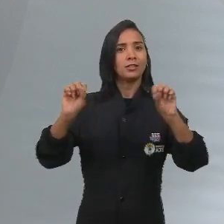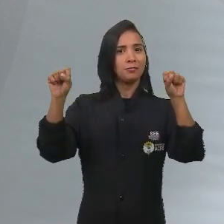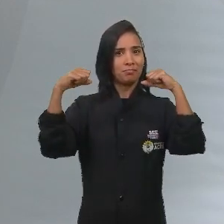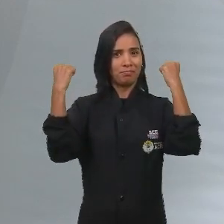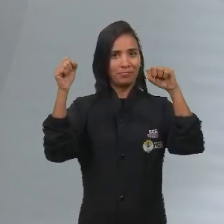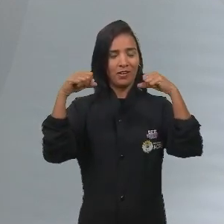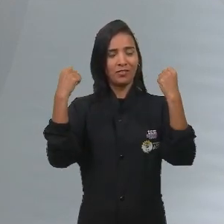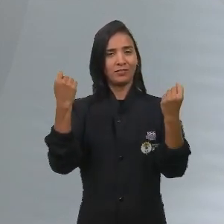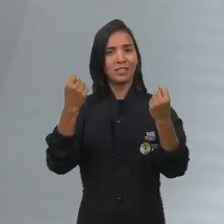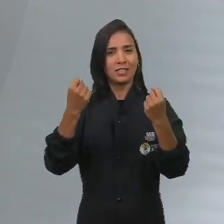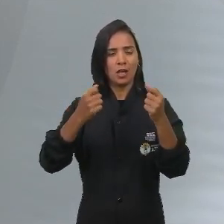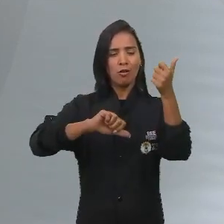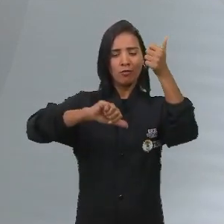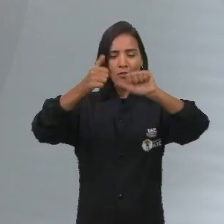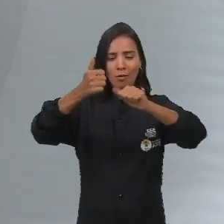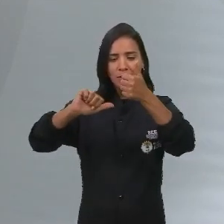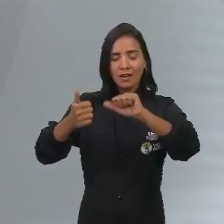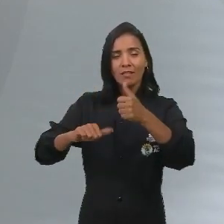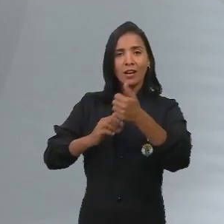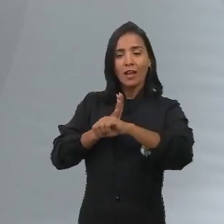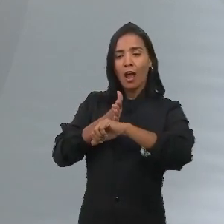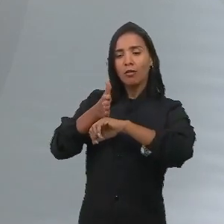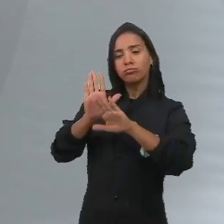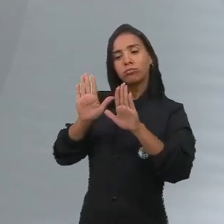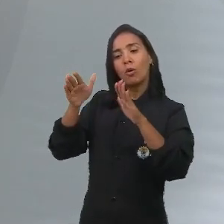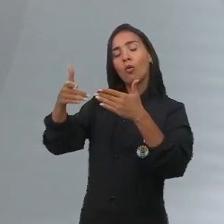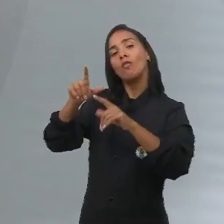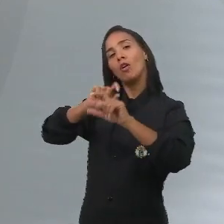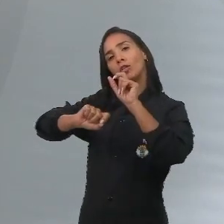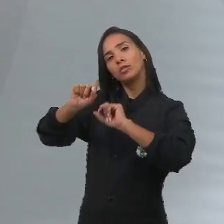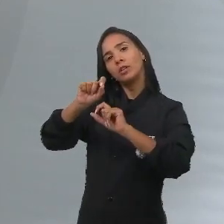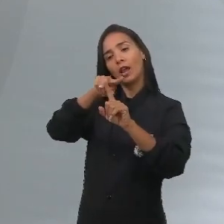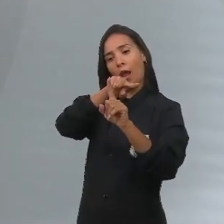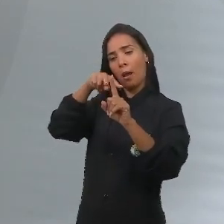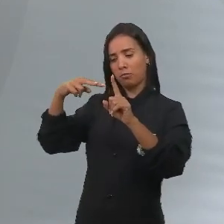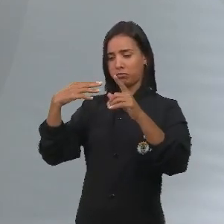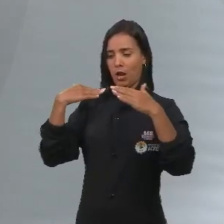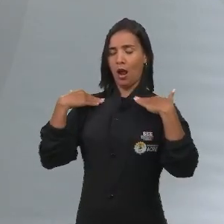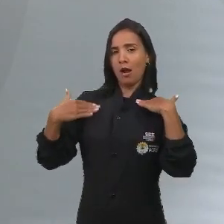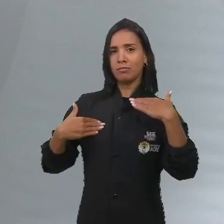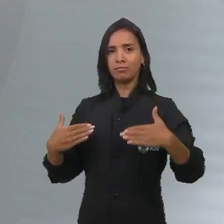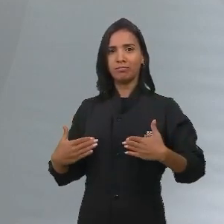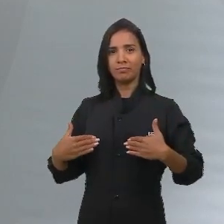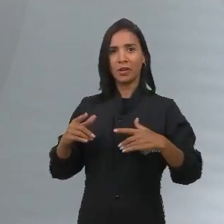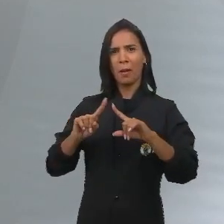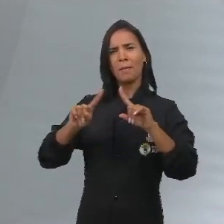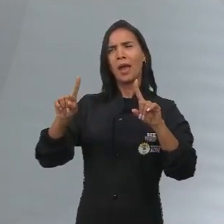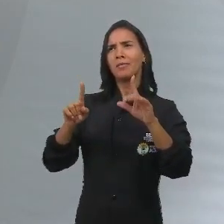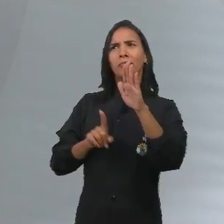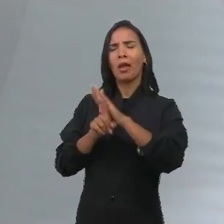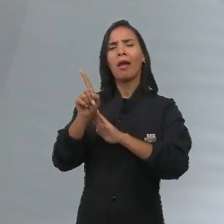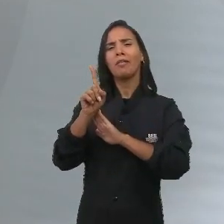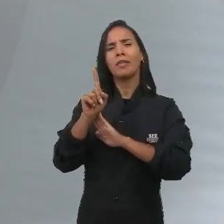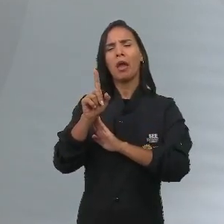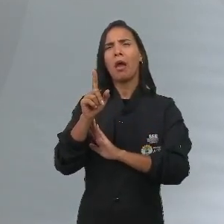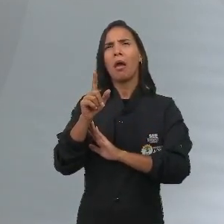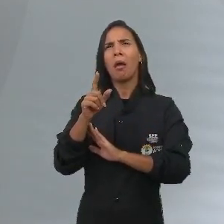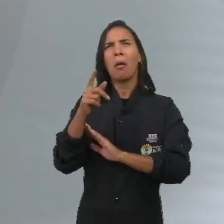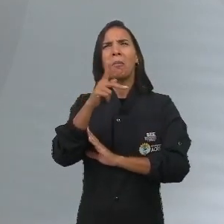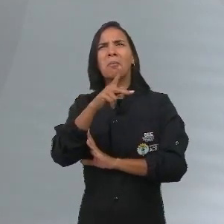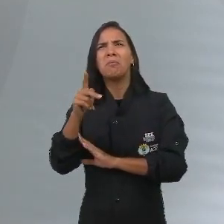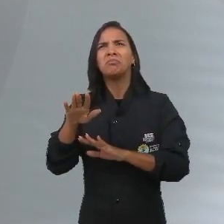gente vai estar fazendo essa análise a partir da perspectiva do corpo. Aí você vai perguntar, professor, não estou entendendo o